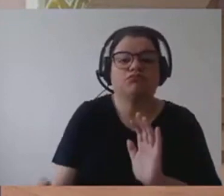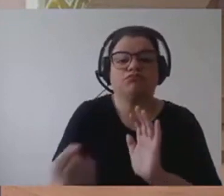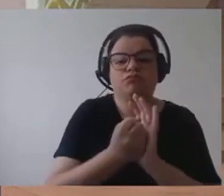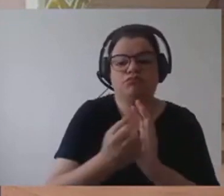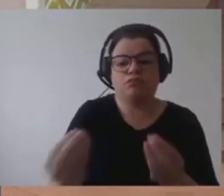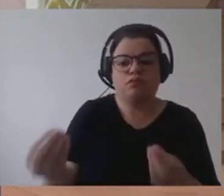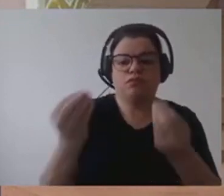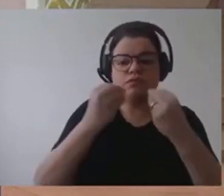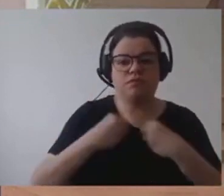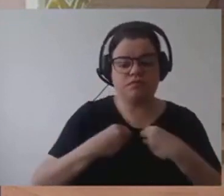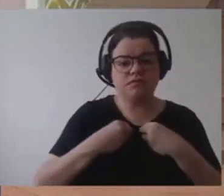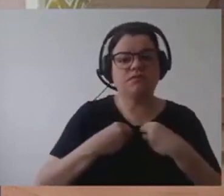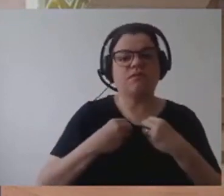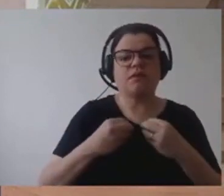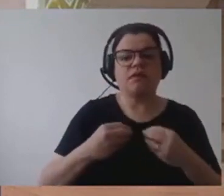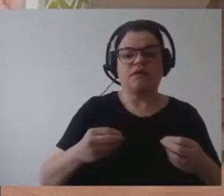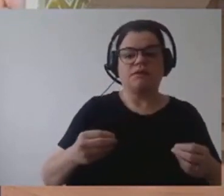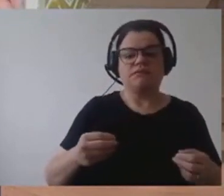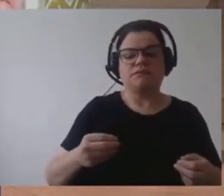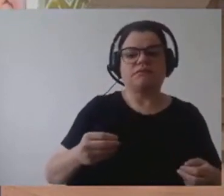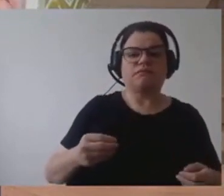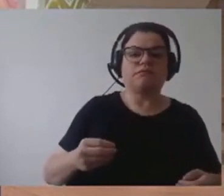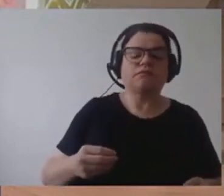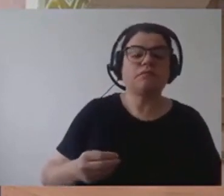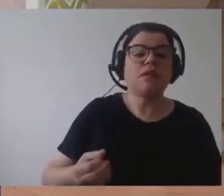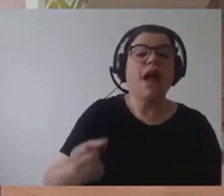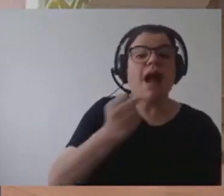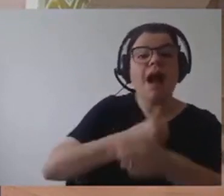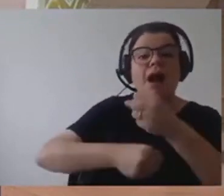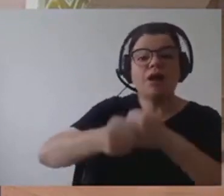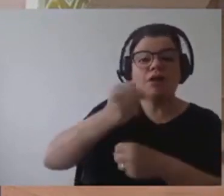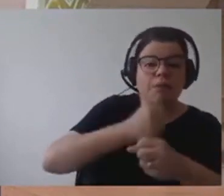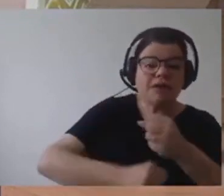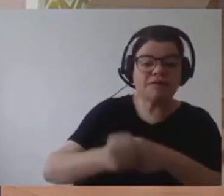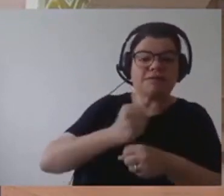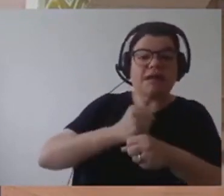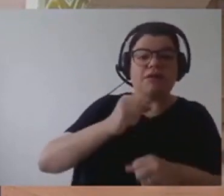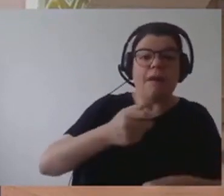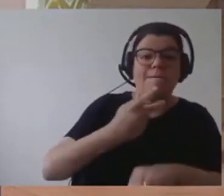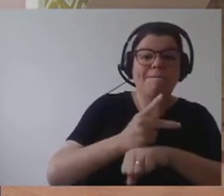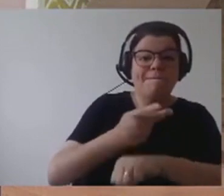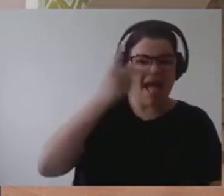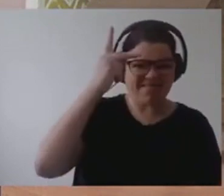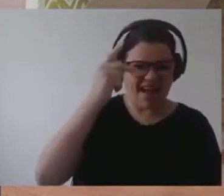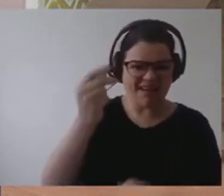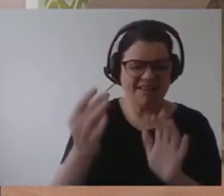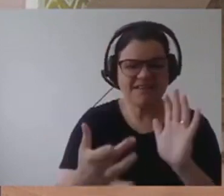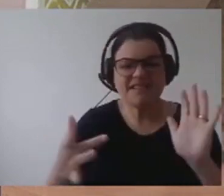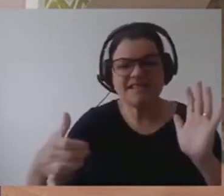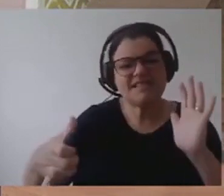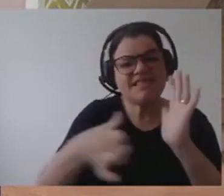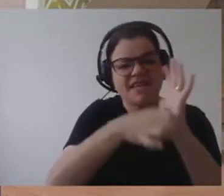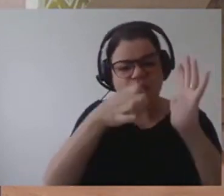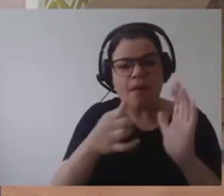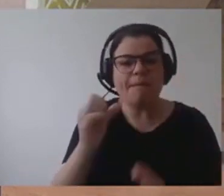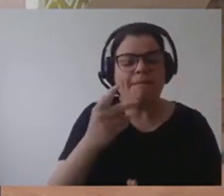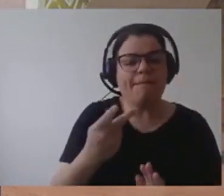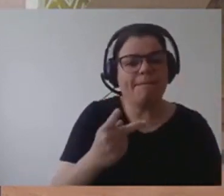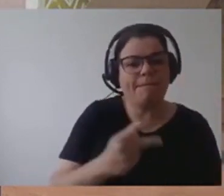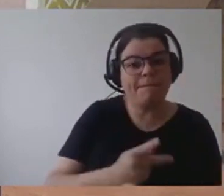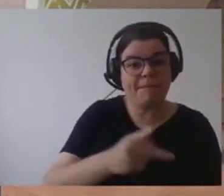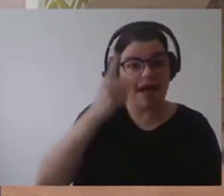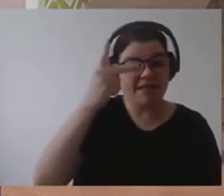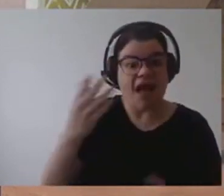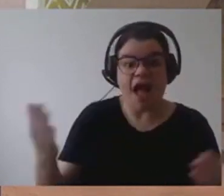sermos reconhecidos no ano passado com o selo prata e neste ano com o selo diamante que é concedido